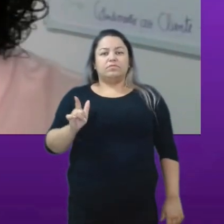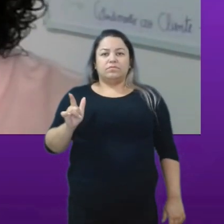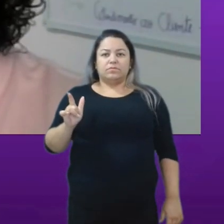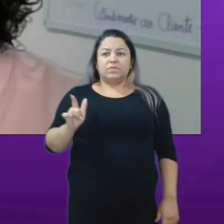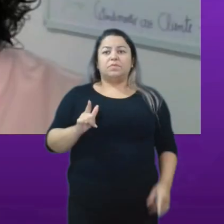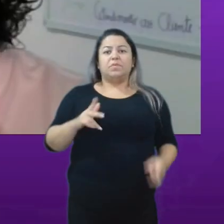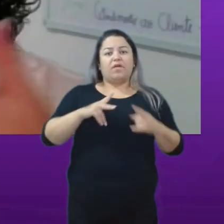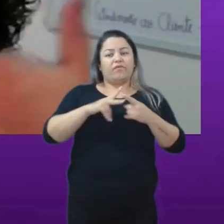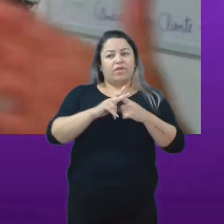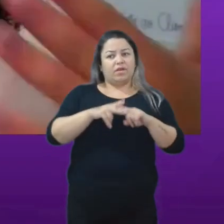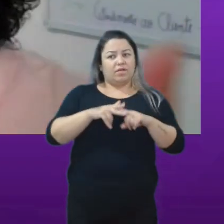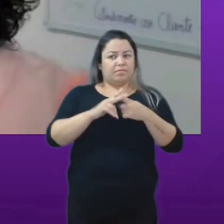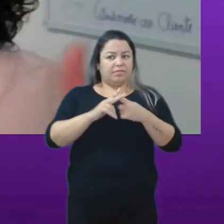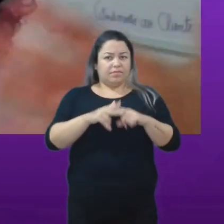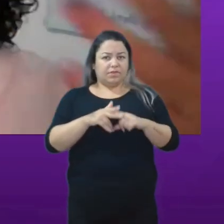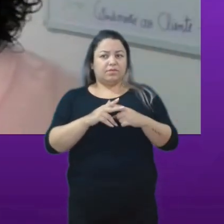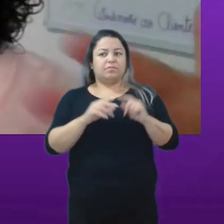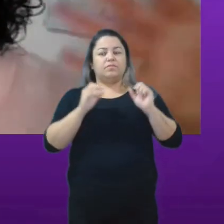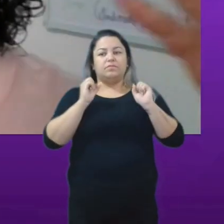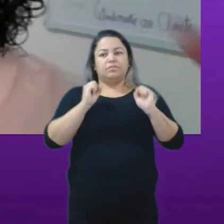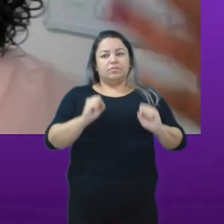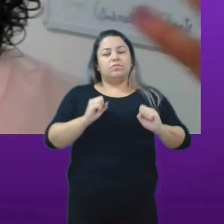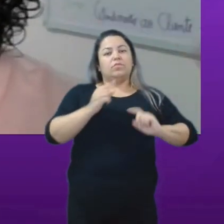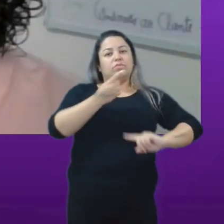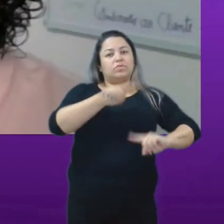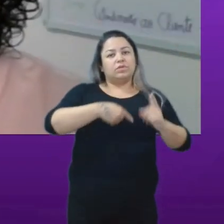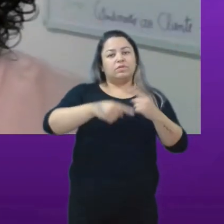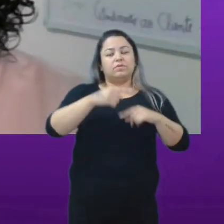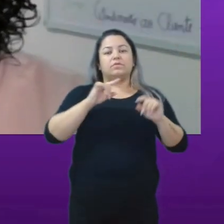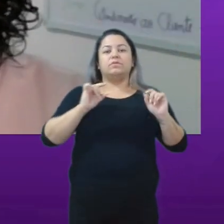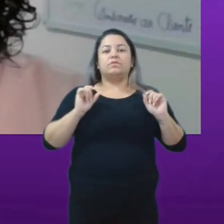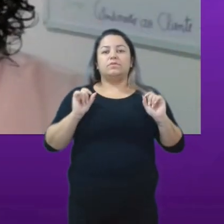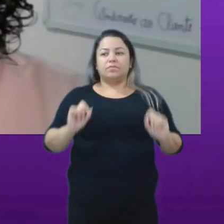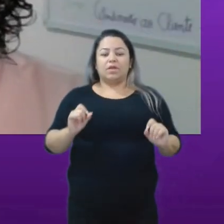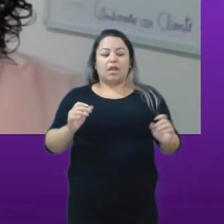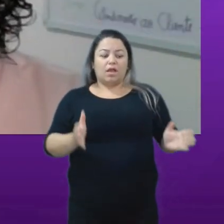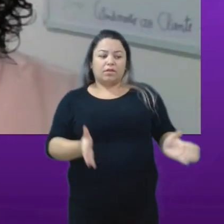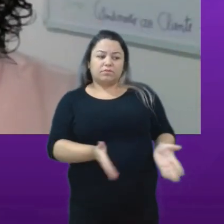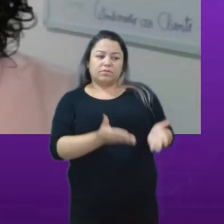ferramenta para que a gente possa construir, inclusive, né, iniciativas